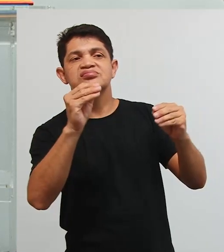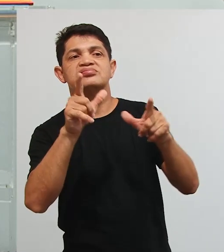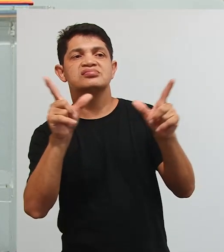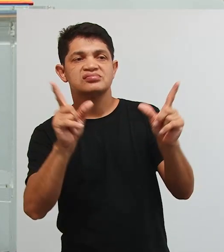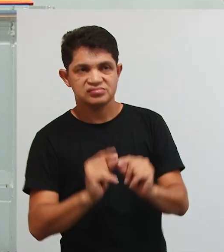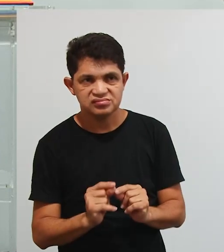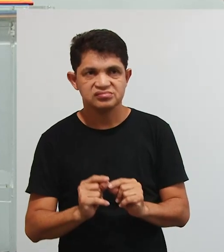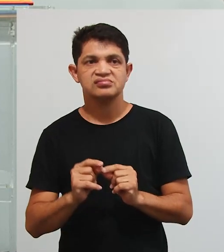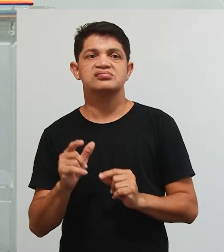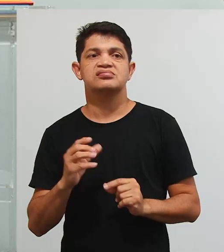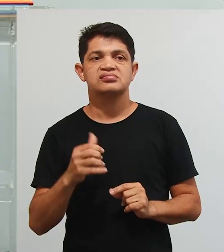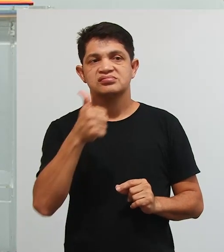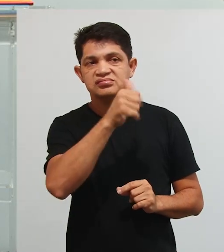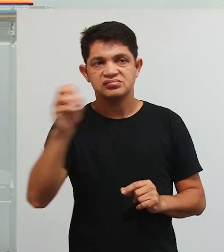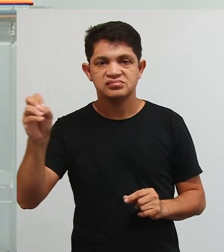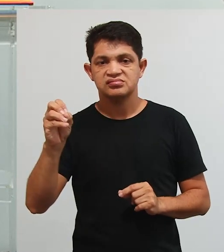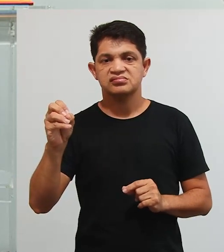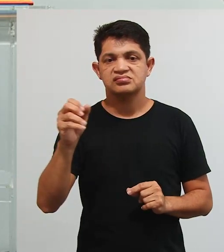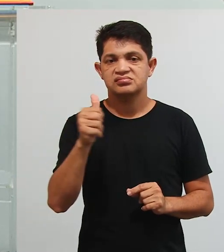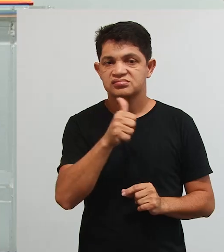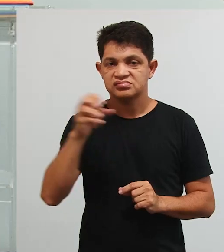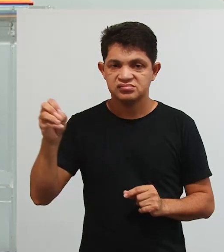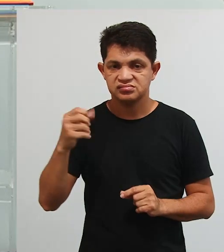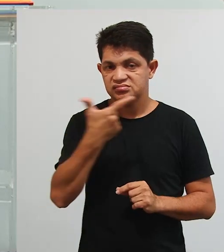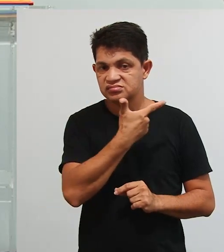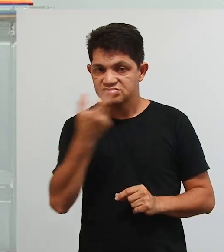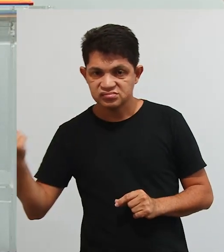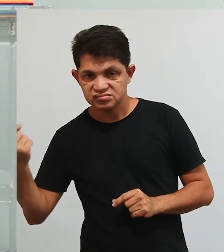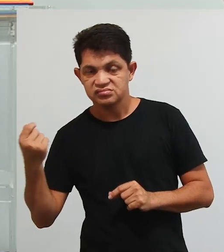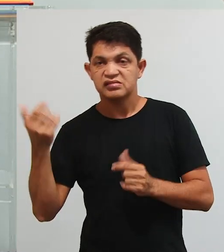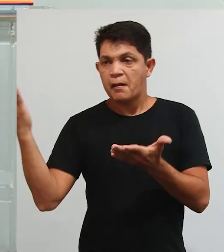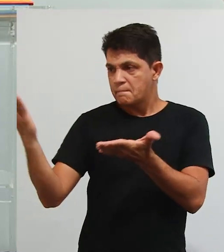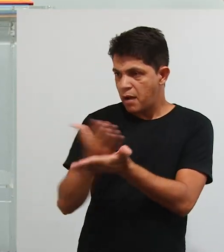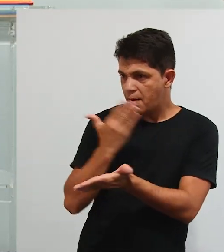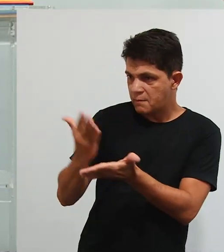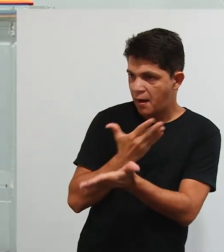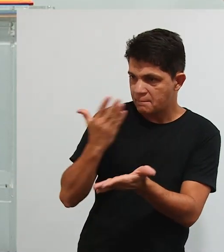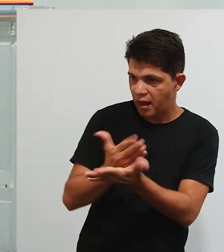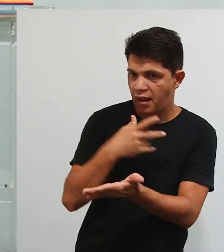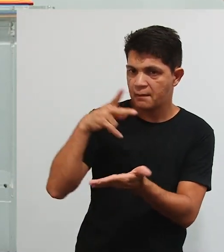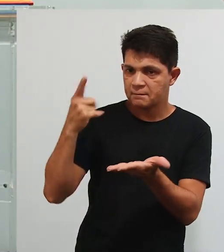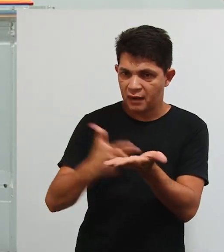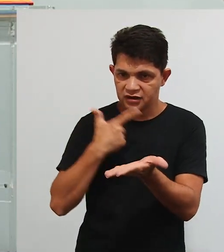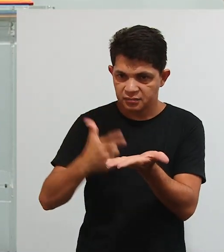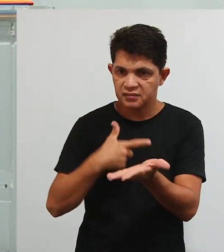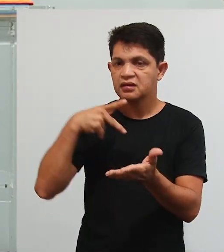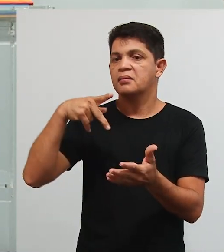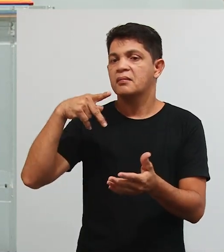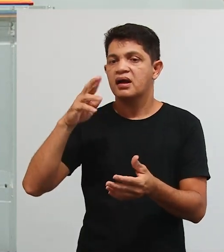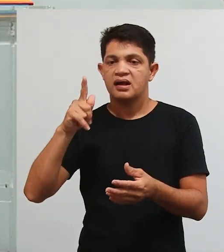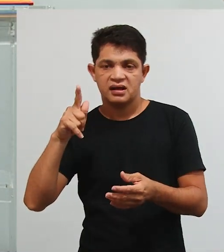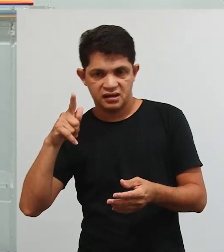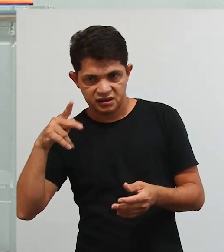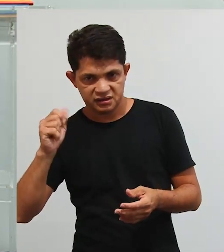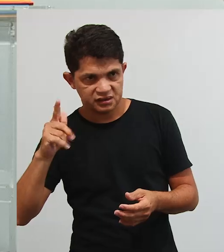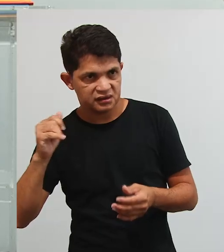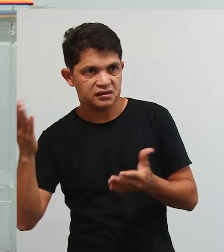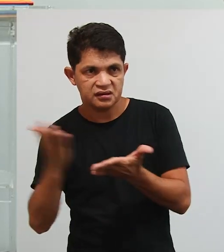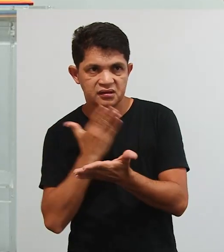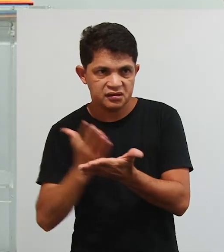nas universidades, que está no Ministério da Educação. Você, pessoa, será provocado, portanto, a